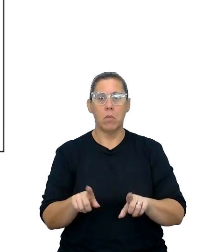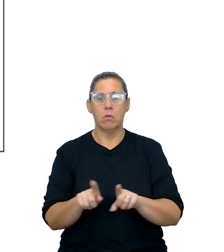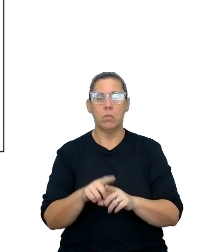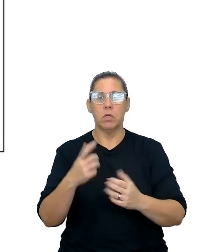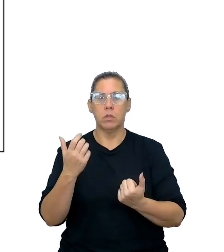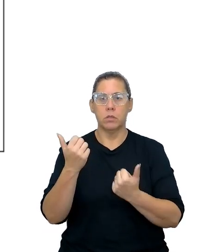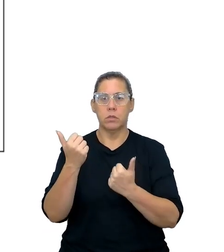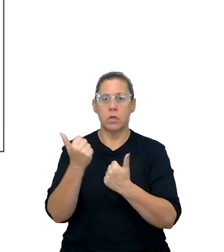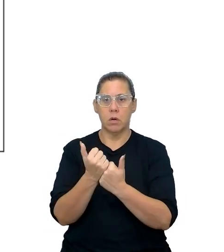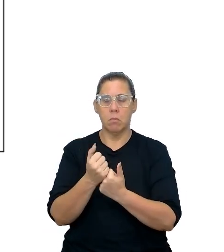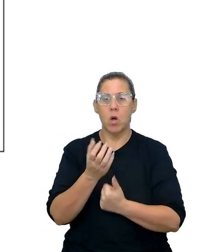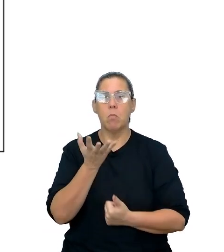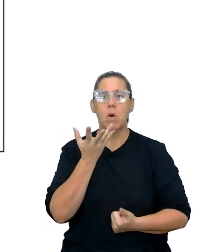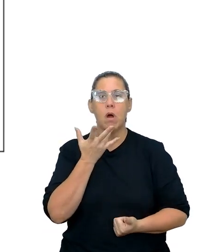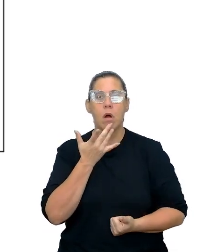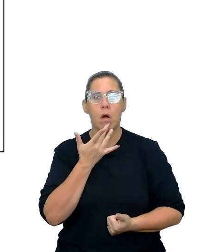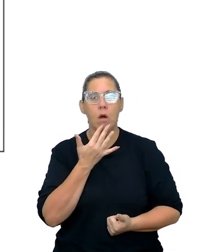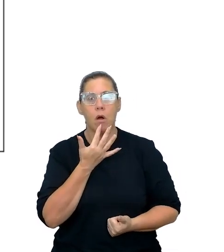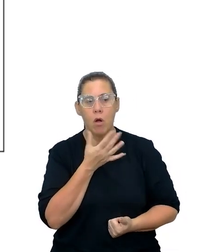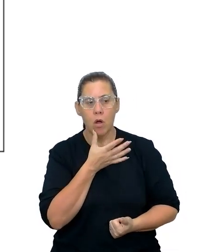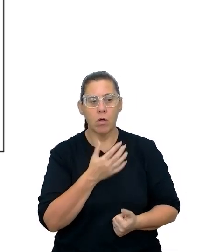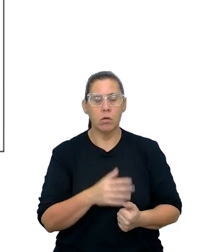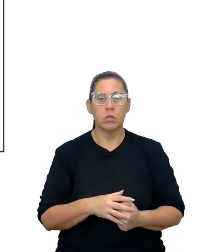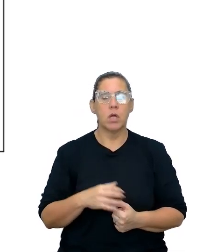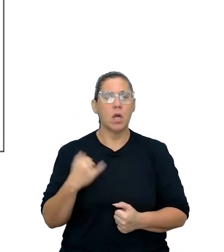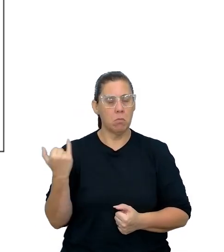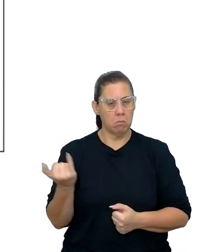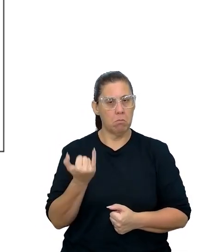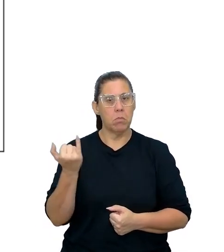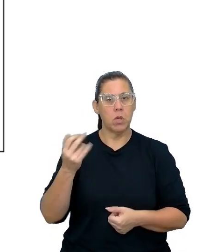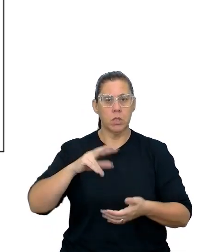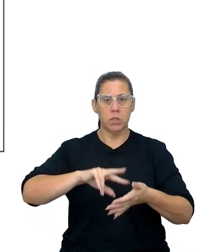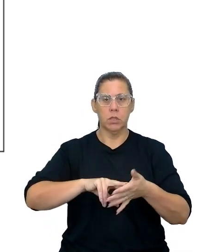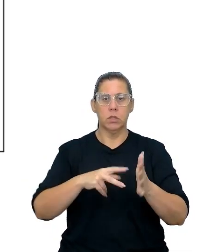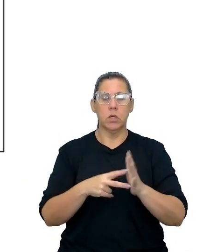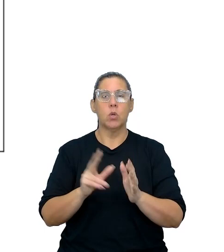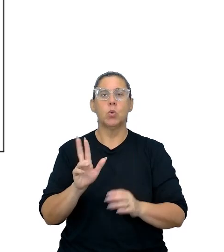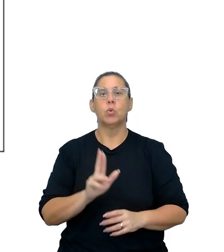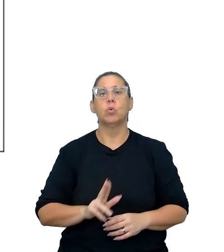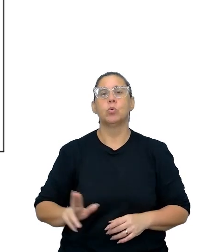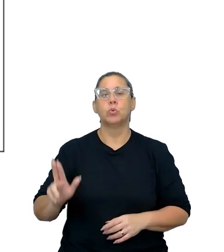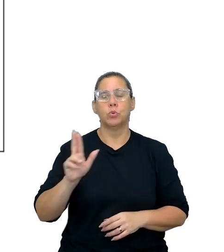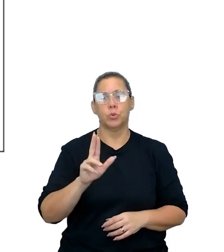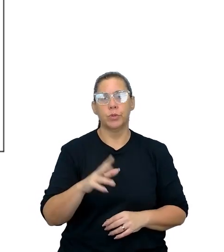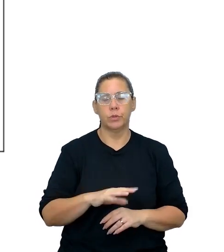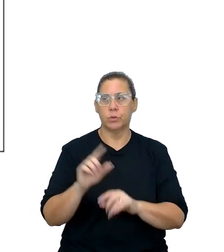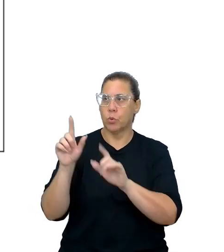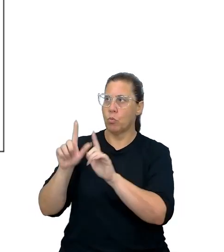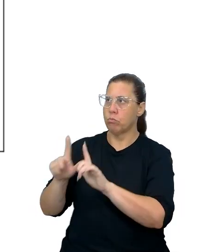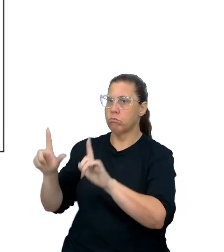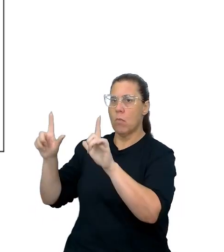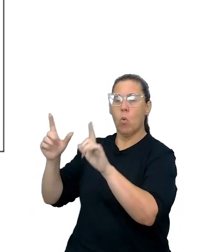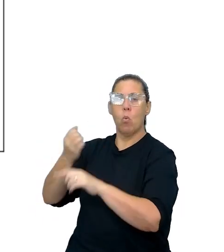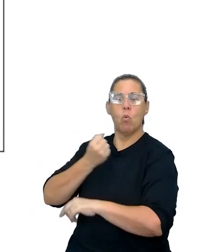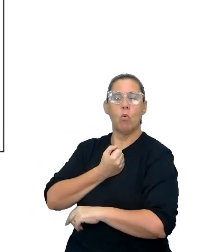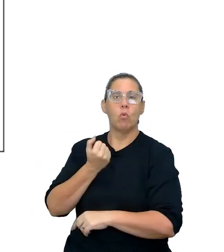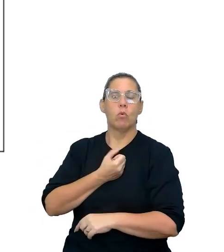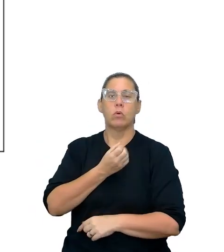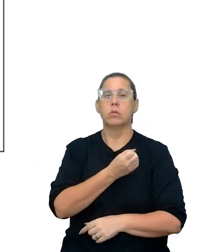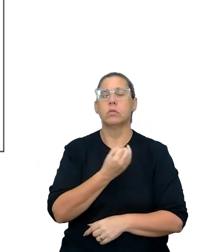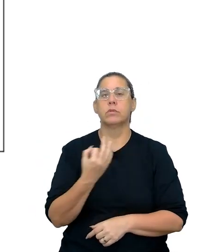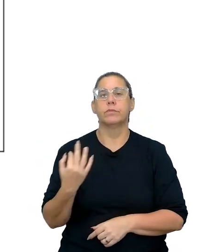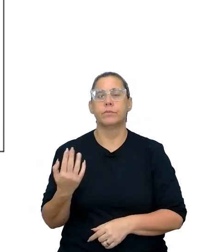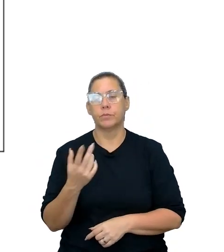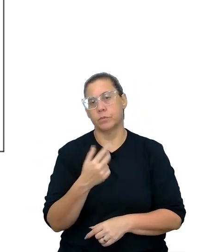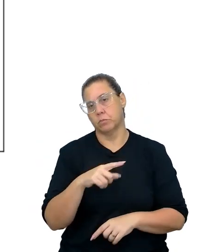apoio para essa contagem. Então, é bastante significativo e útil o quadro numérico, entre outros